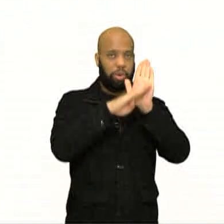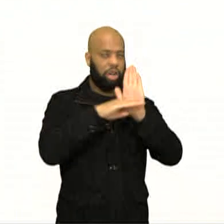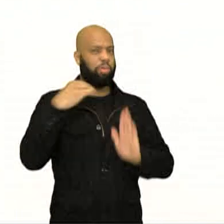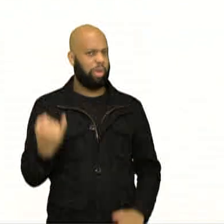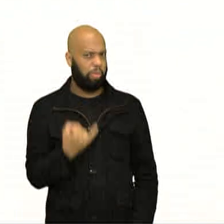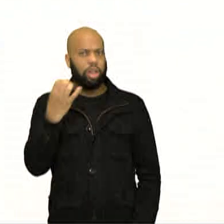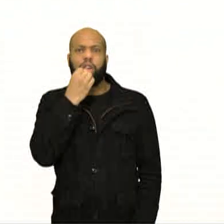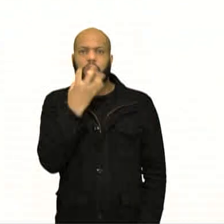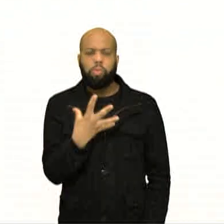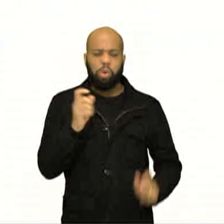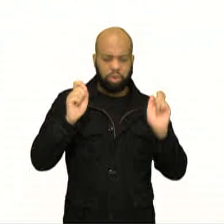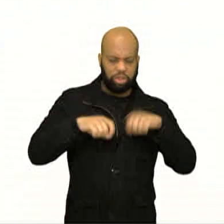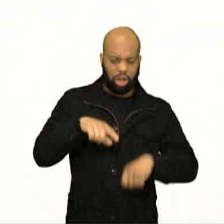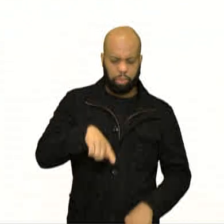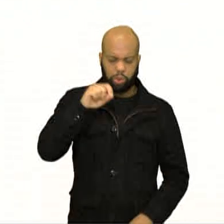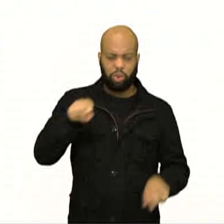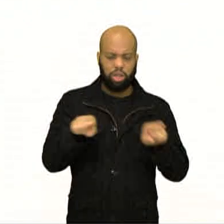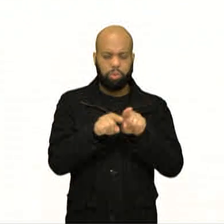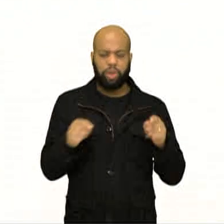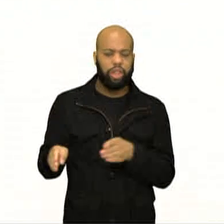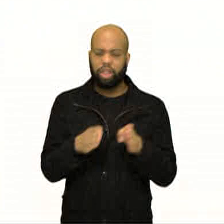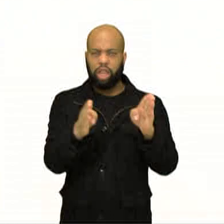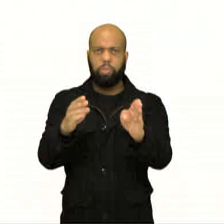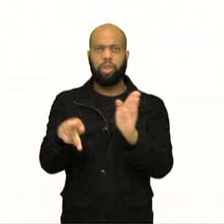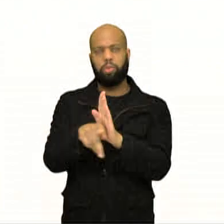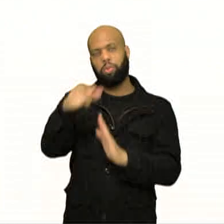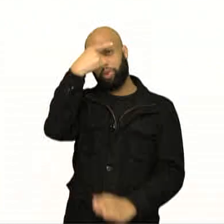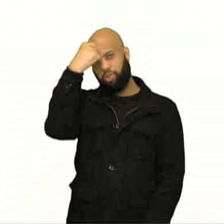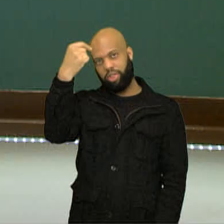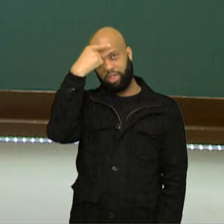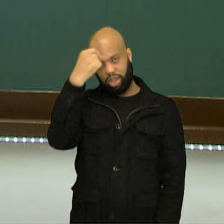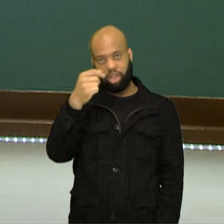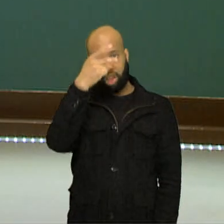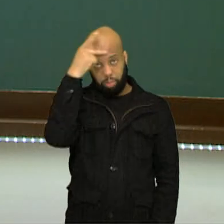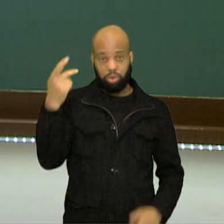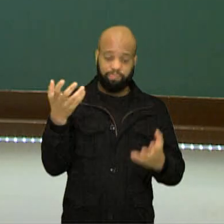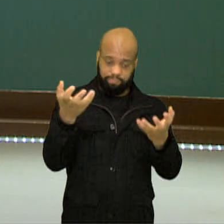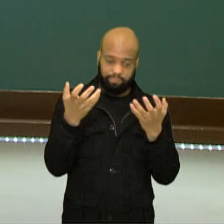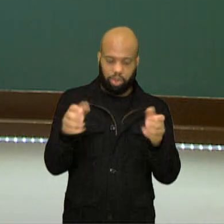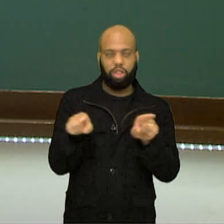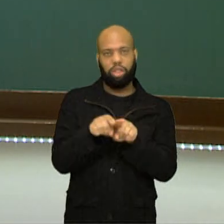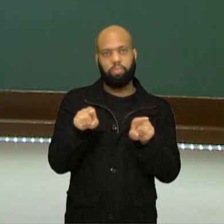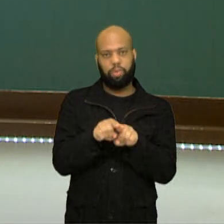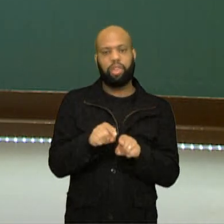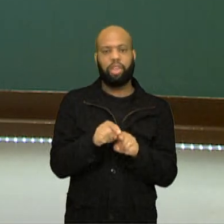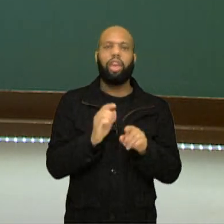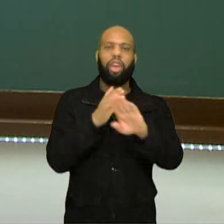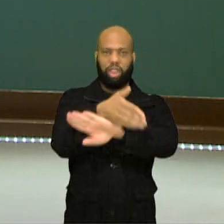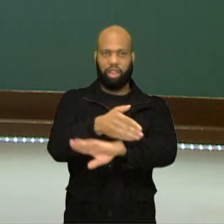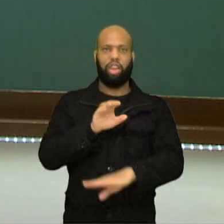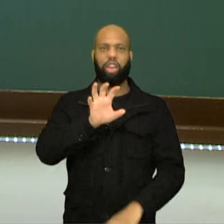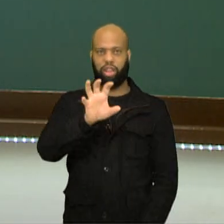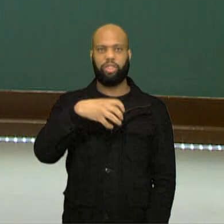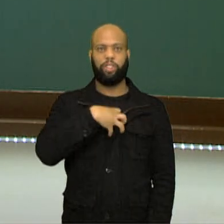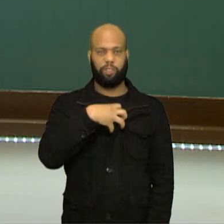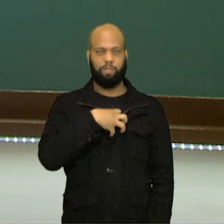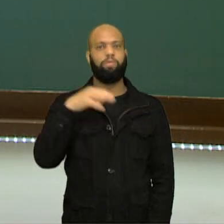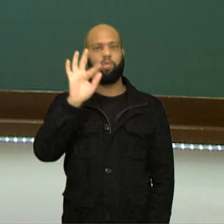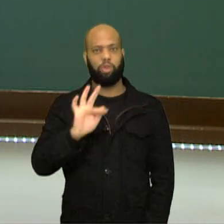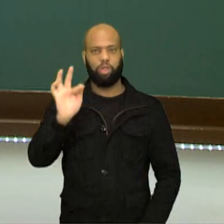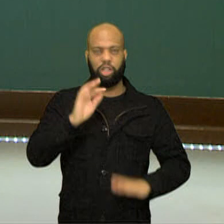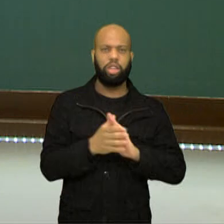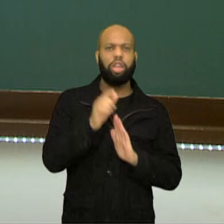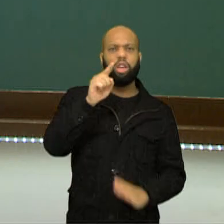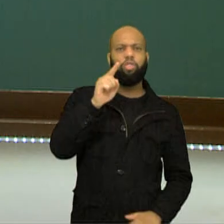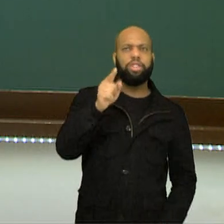possam escolher aí um caminho universitário para aqueles que decidirem por este caminho, né? Você imagina